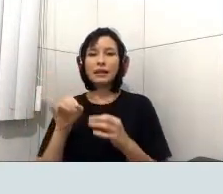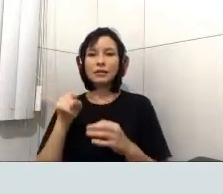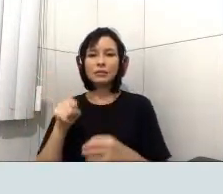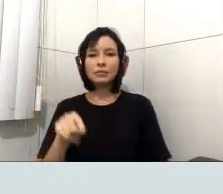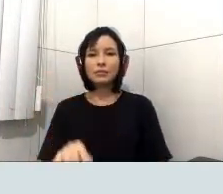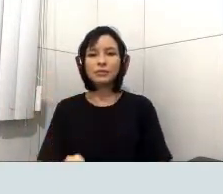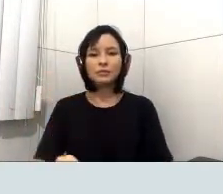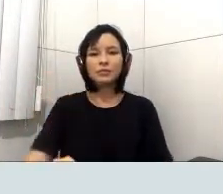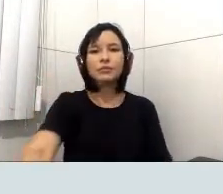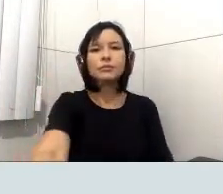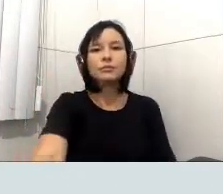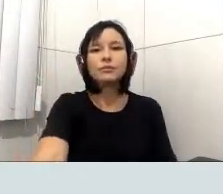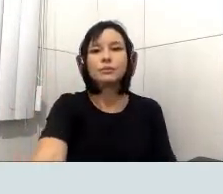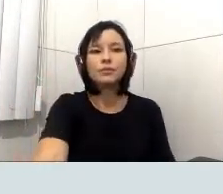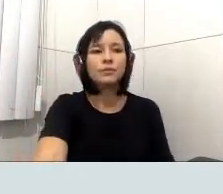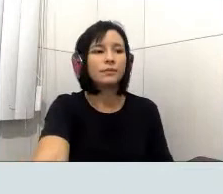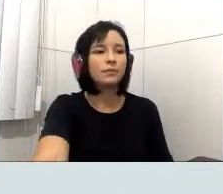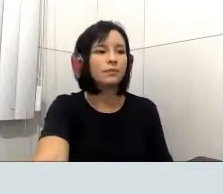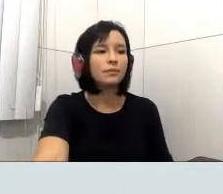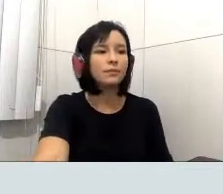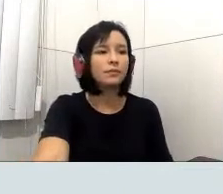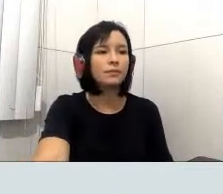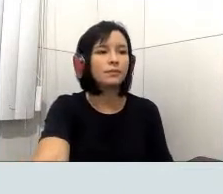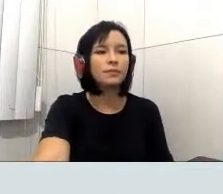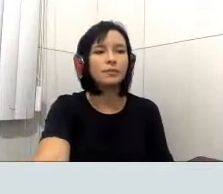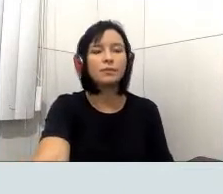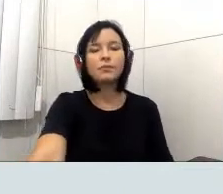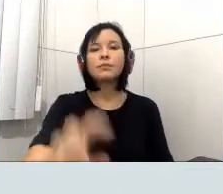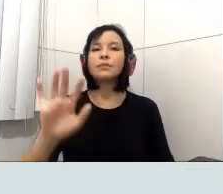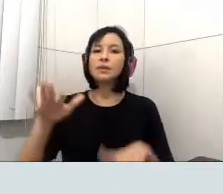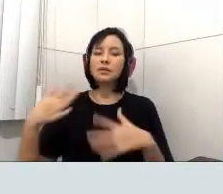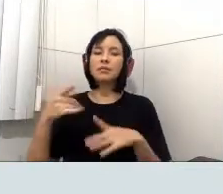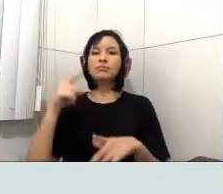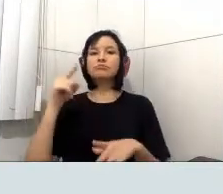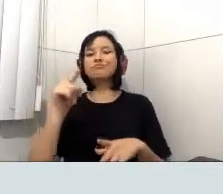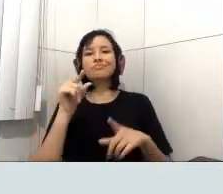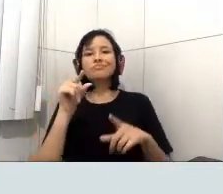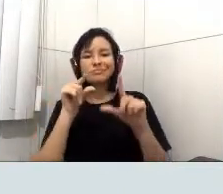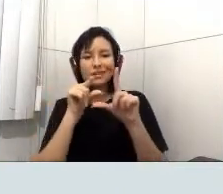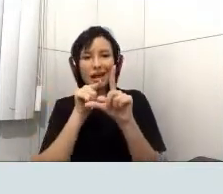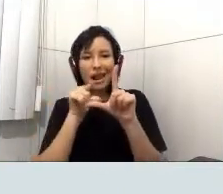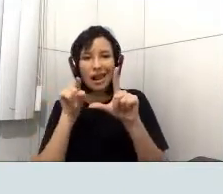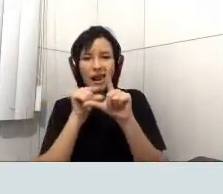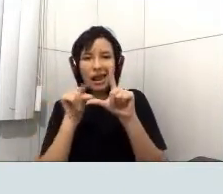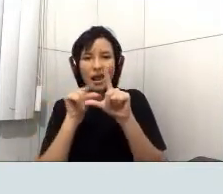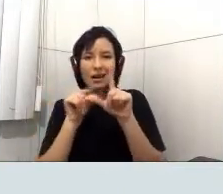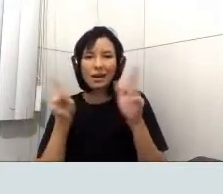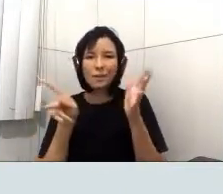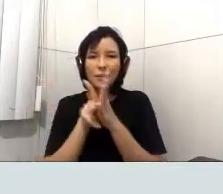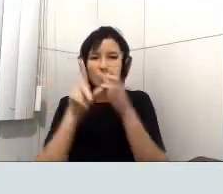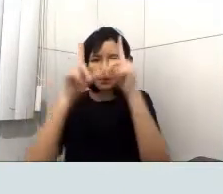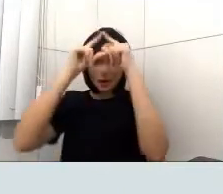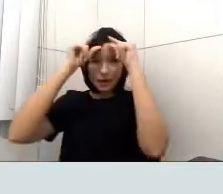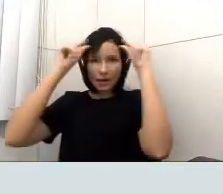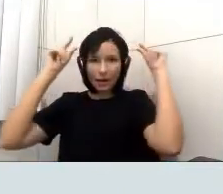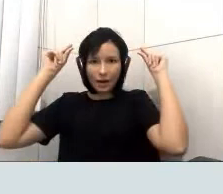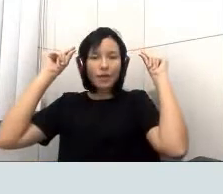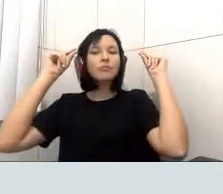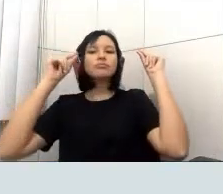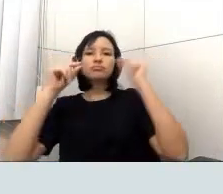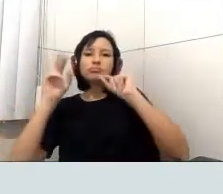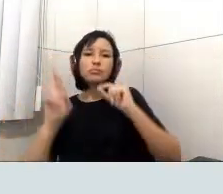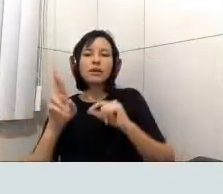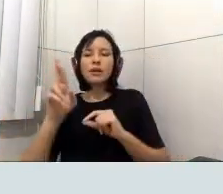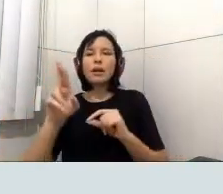E ele é representado por letras gregas. Isso parece um A, mas não é um A. É uma